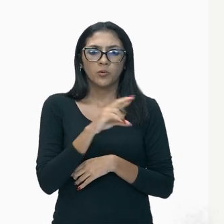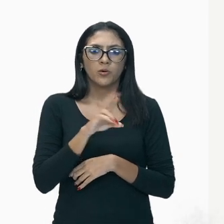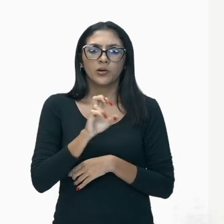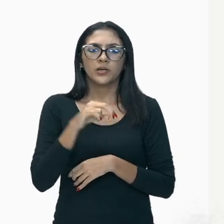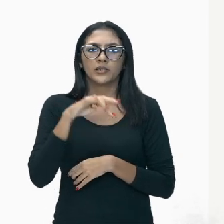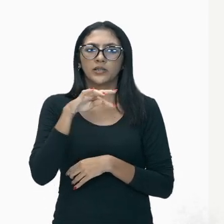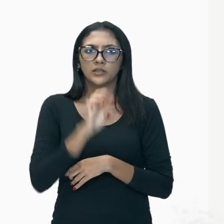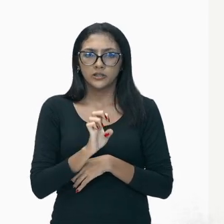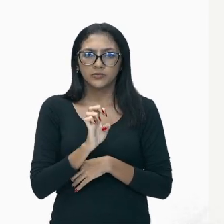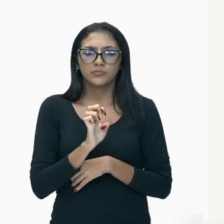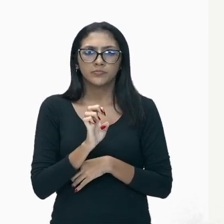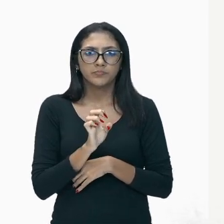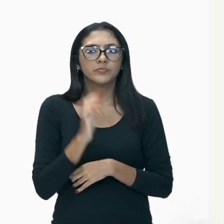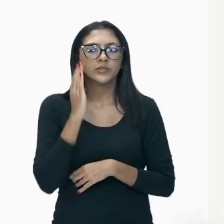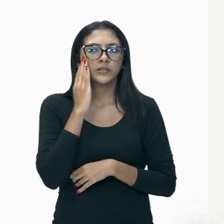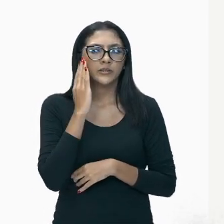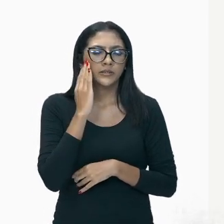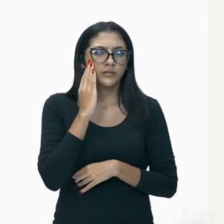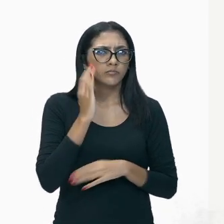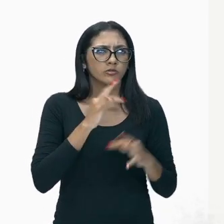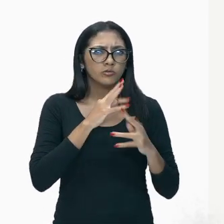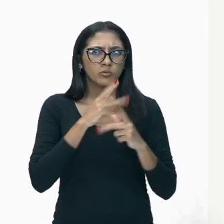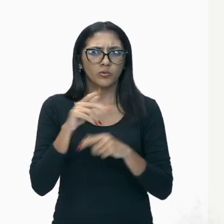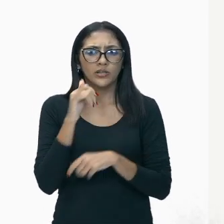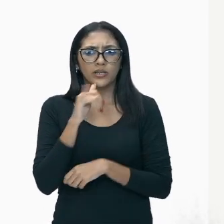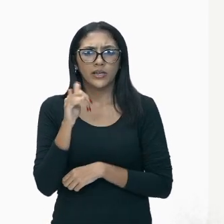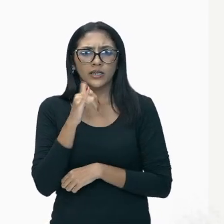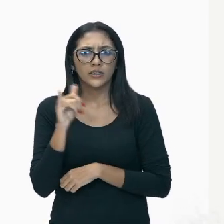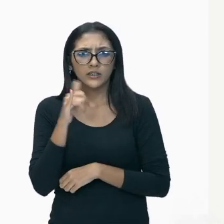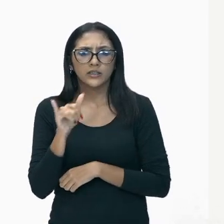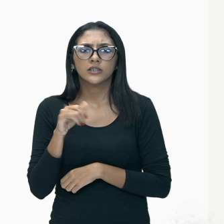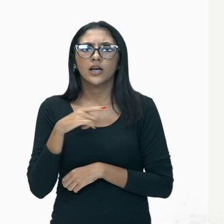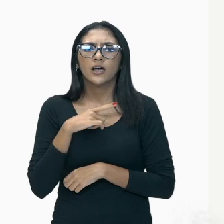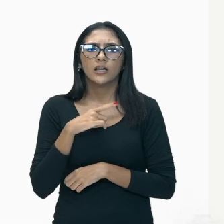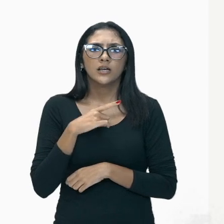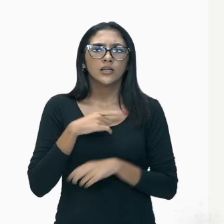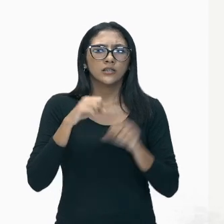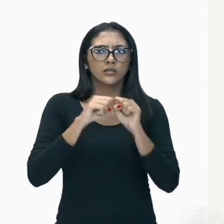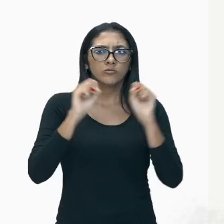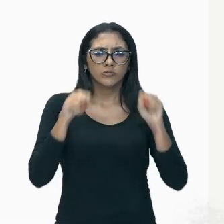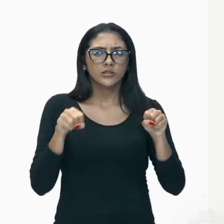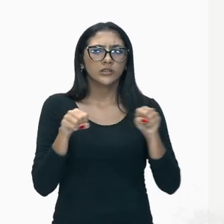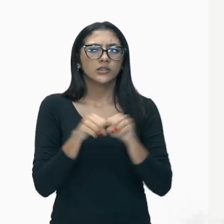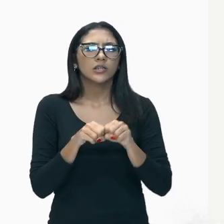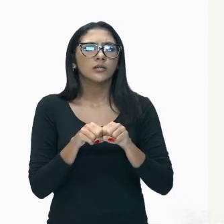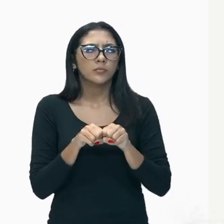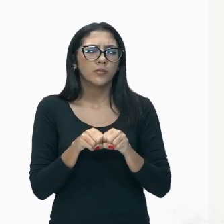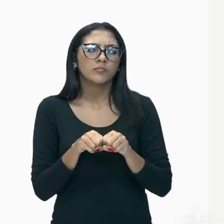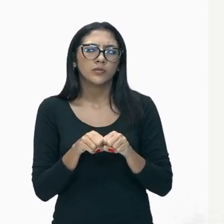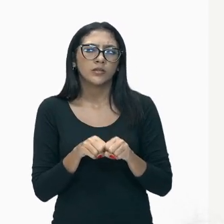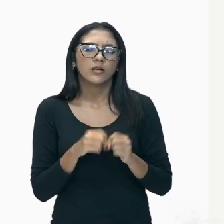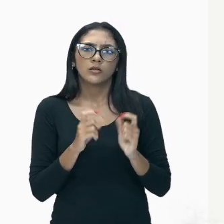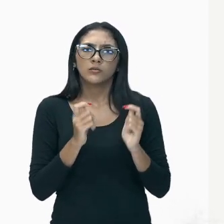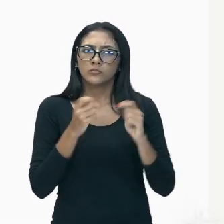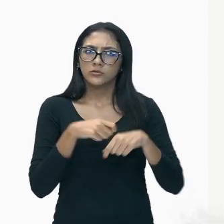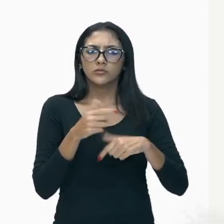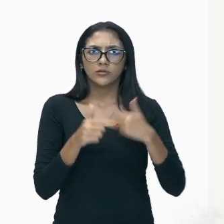toda energia, é a propriedade de um sistema que permite a realização de